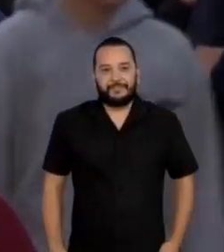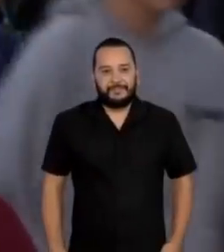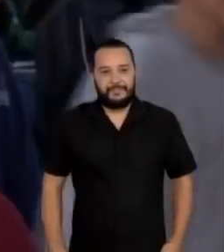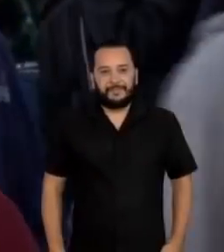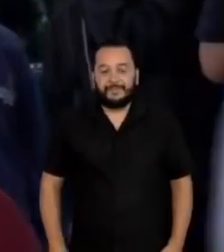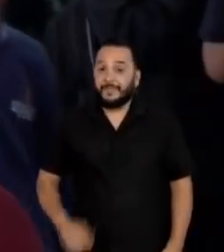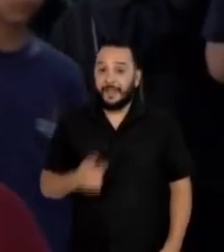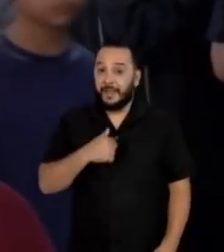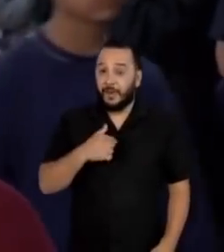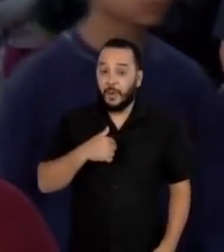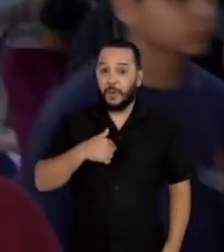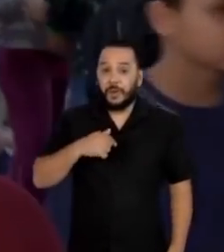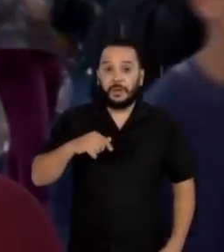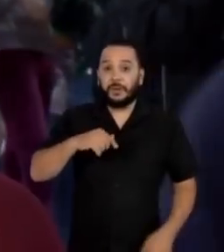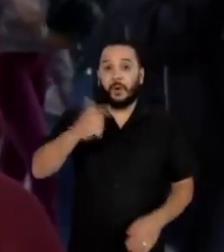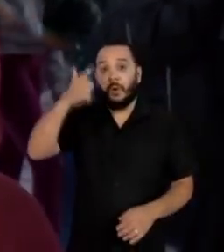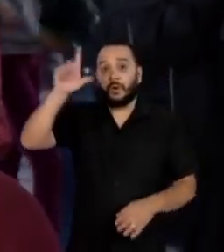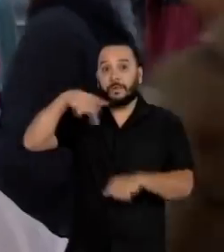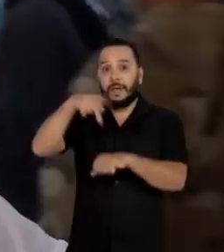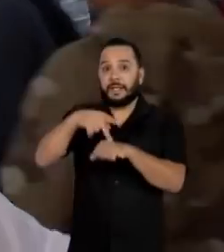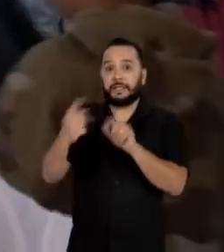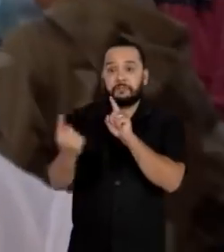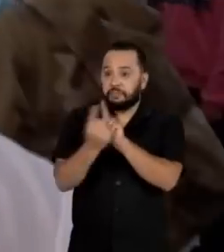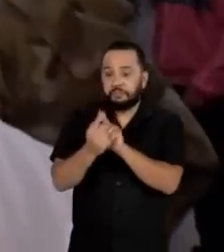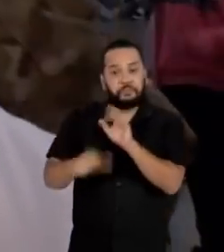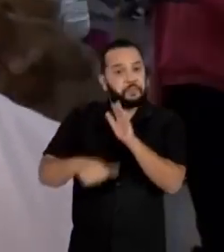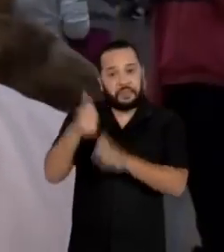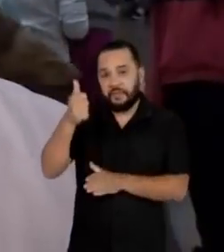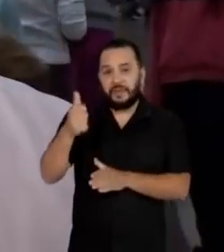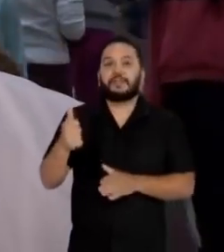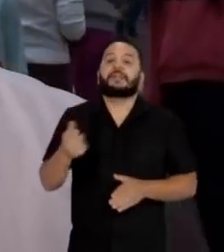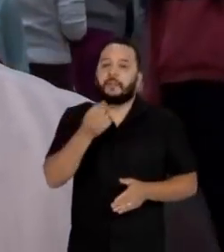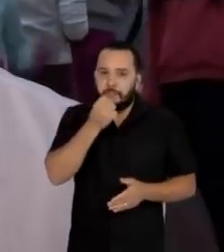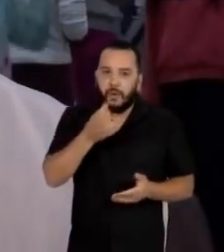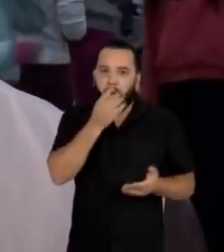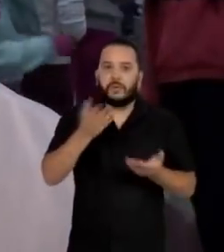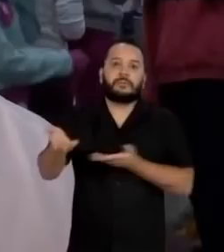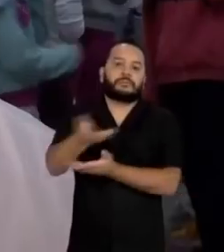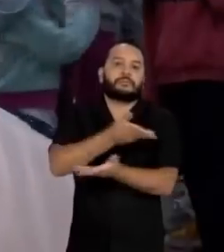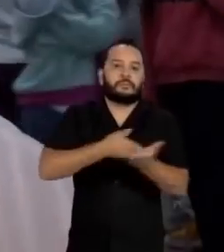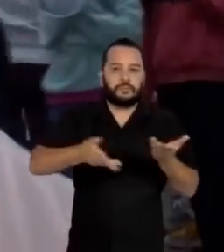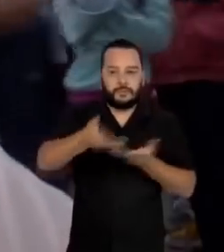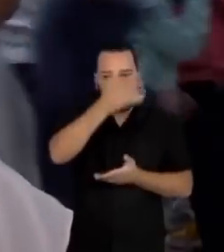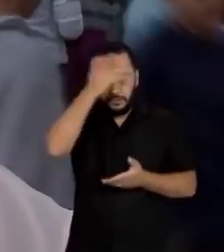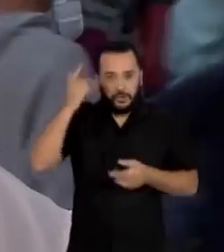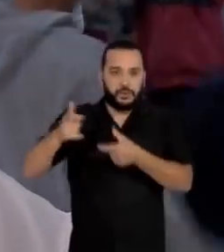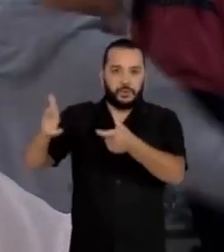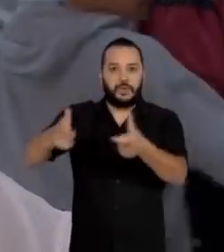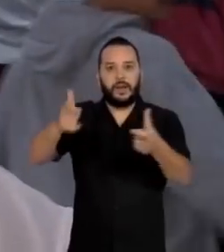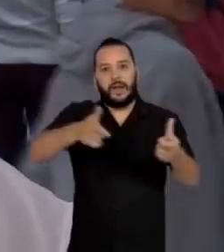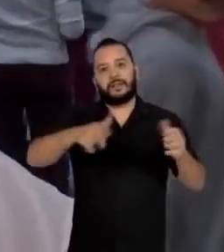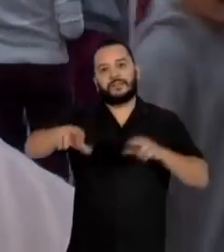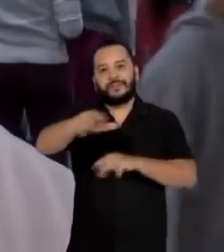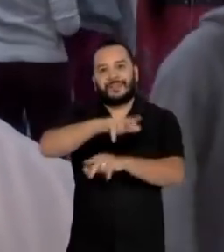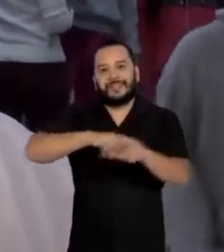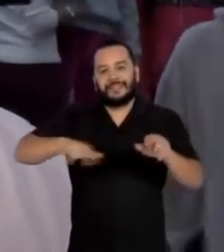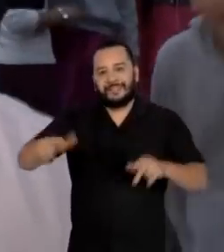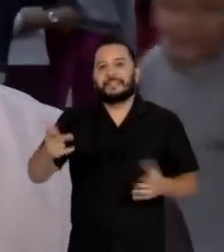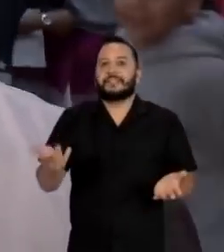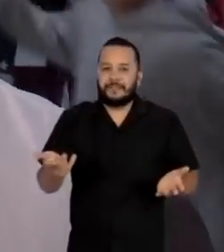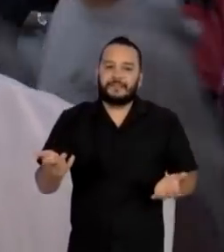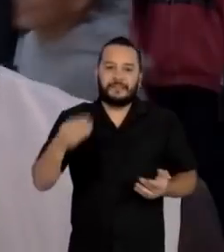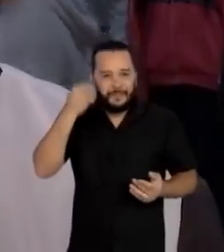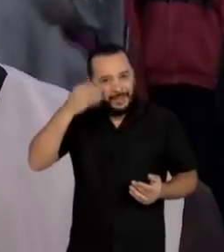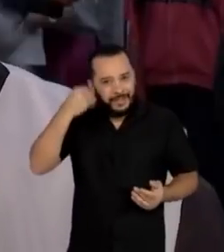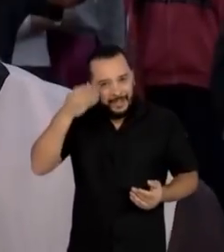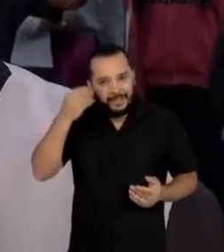Nunca vi uma pessoa de outro país assim. Esse evento é muito bom para confraternizar, né, pessoas de diferentes lugares. E eu acho que traz